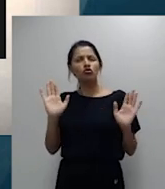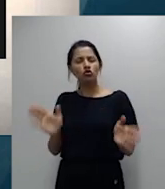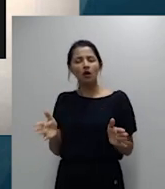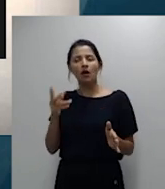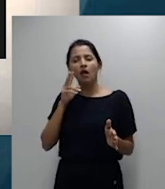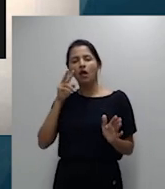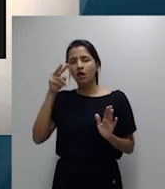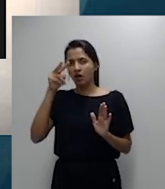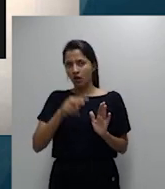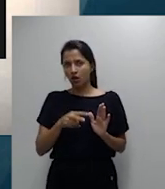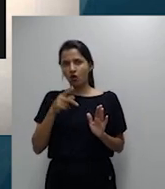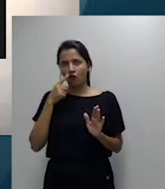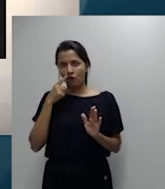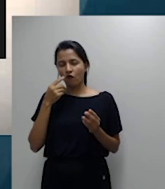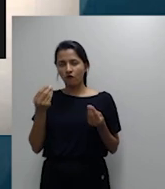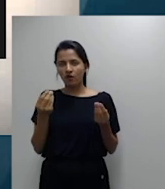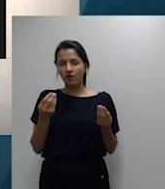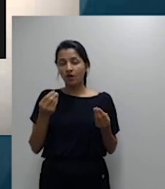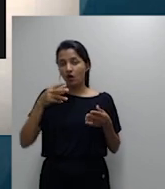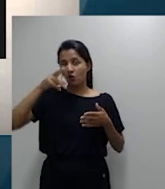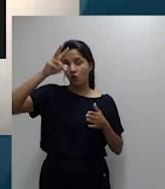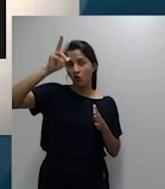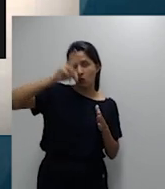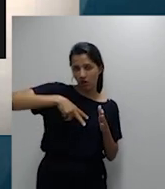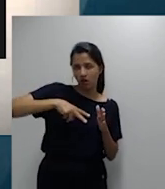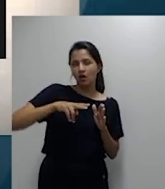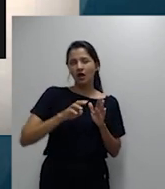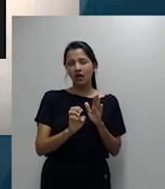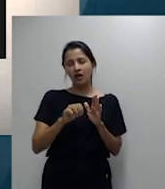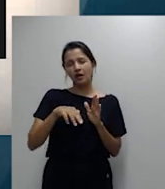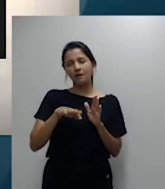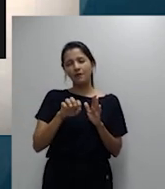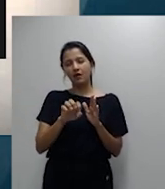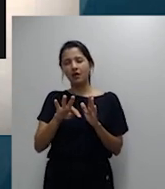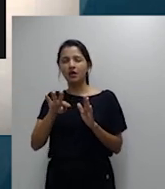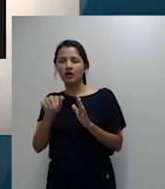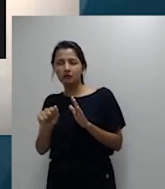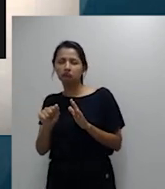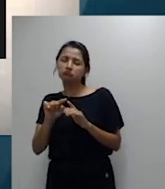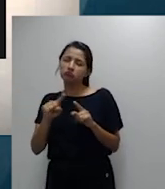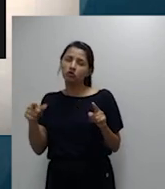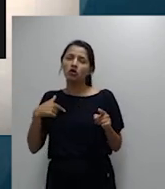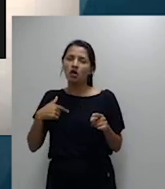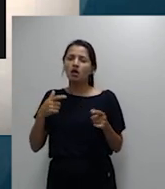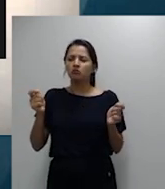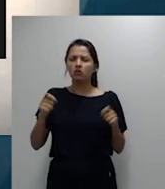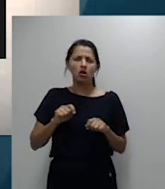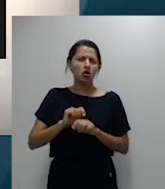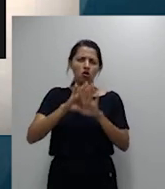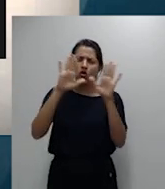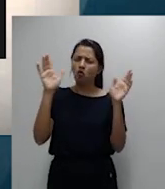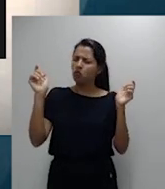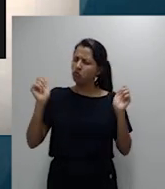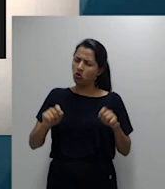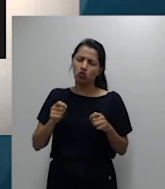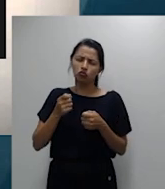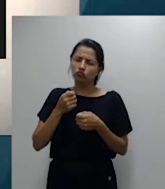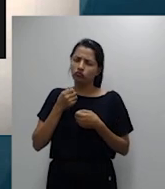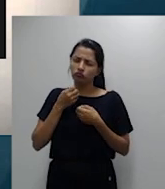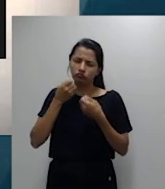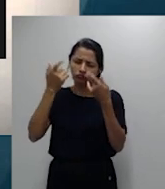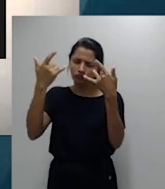Menezes falhas eu me a emenda e qualquer conhecimento estou Claro aqui a disco